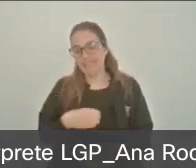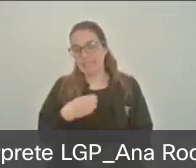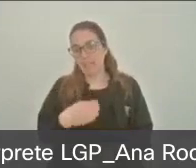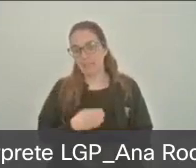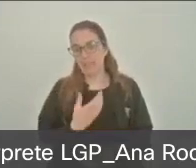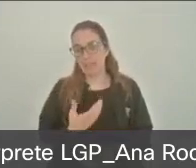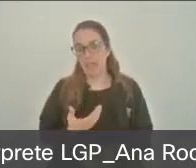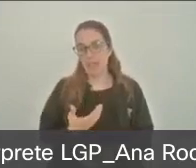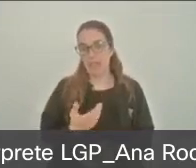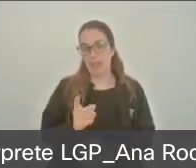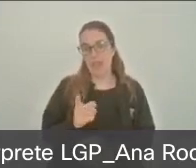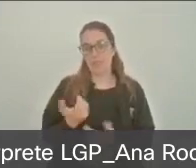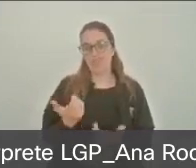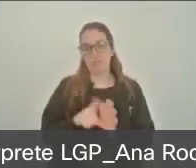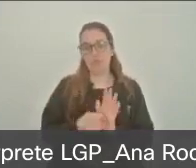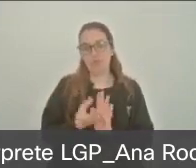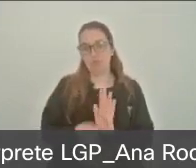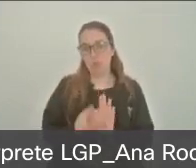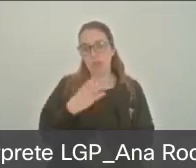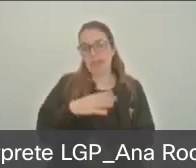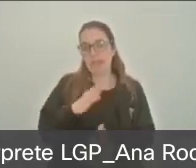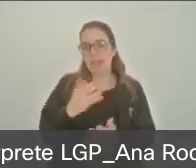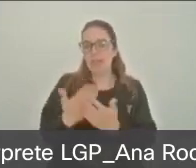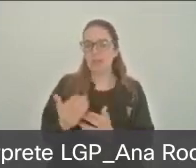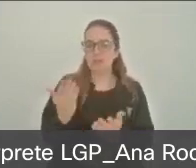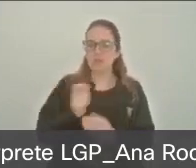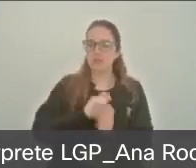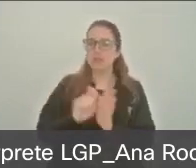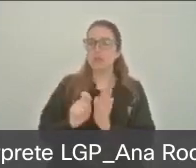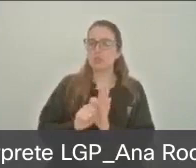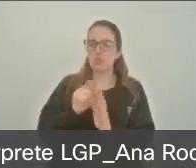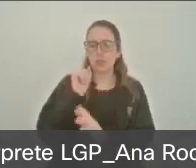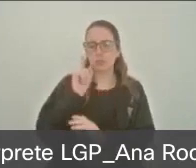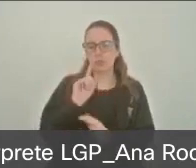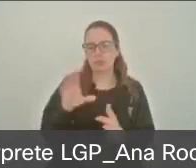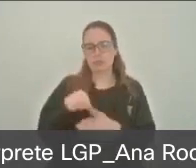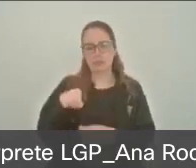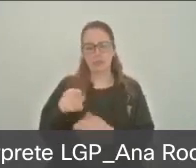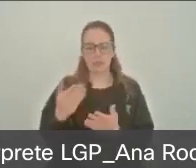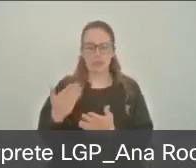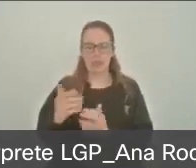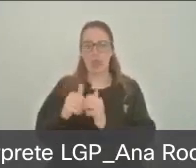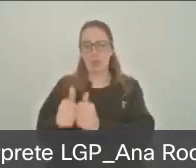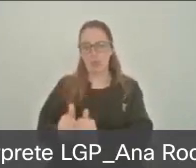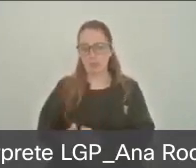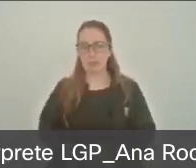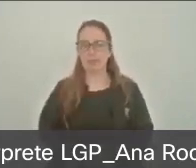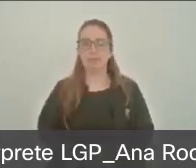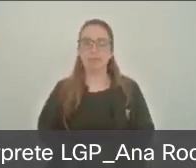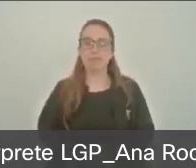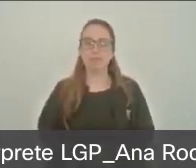significa, no fundo, que o legislador decidiu reforçar o estatuto do direito ao acompanhamento também no plano